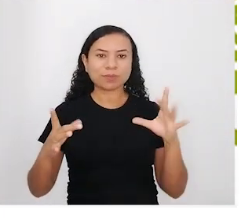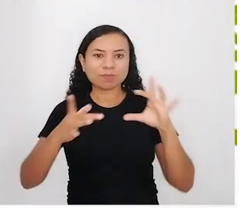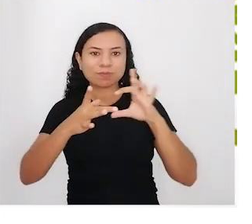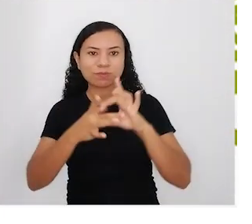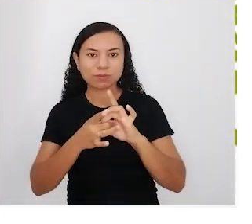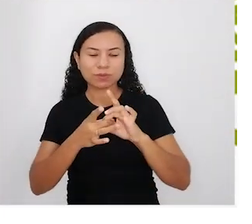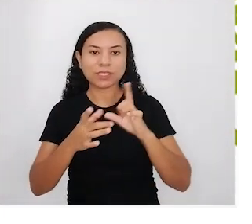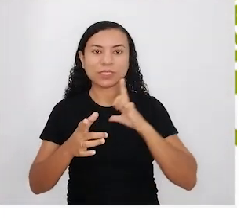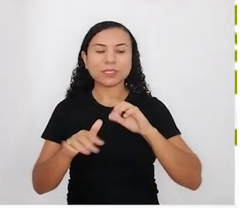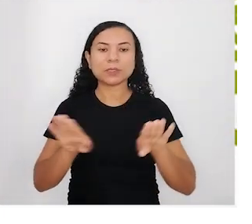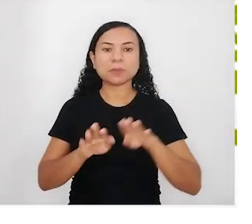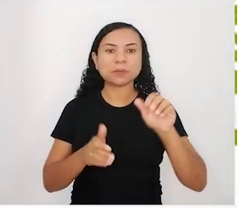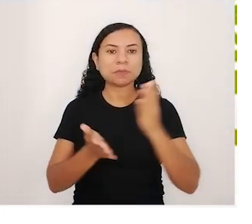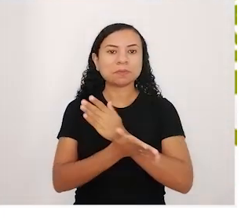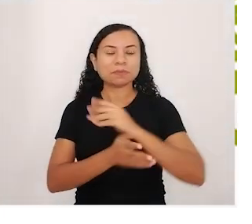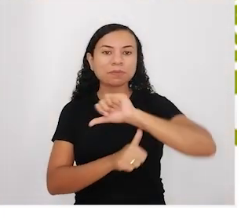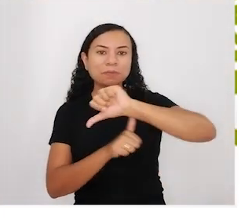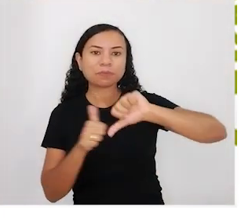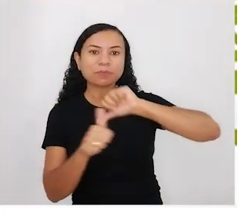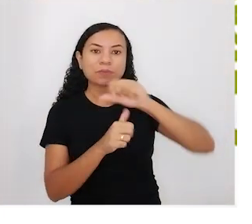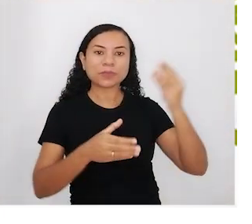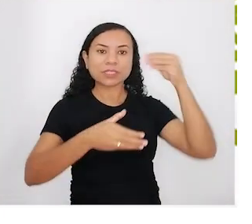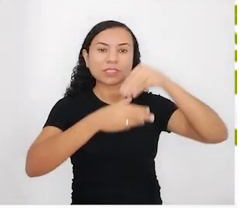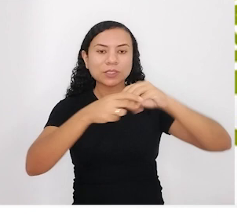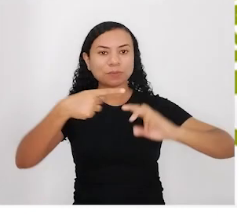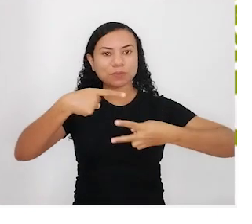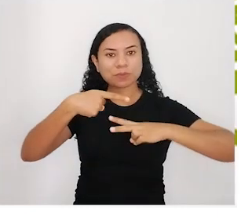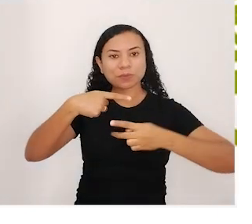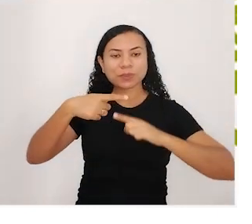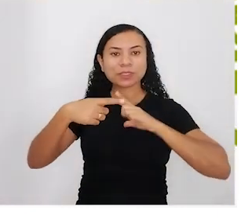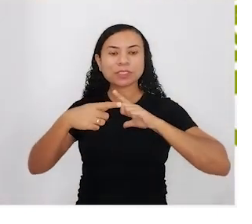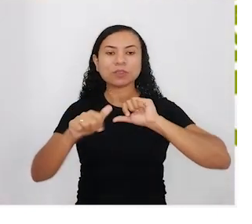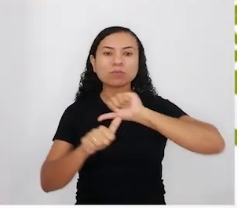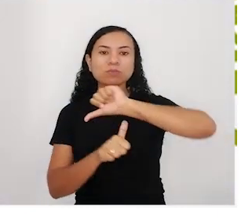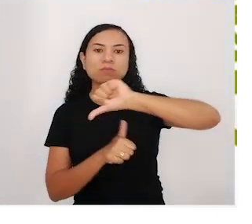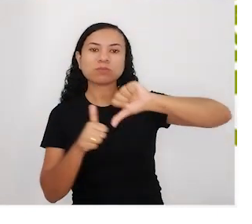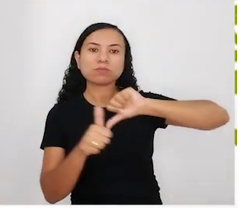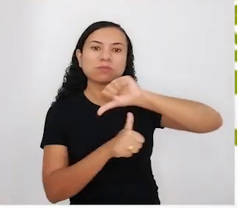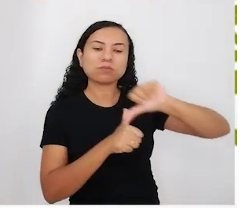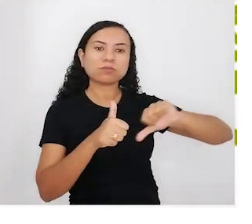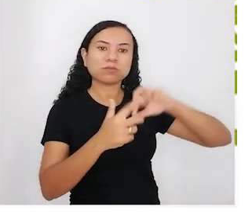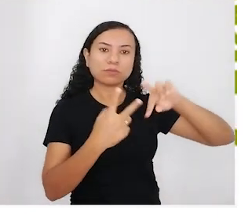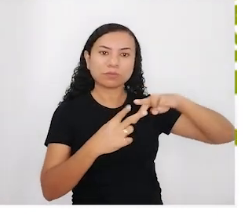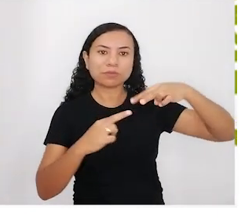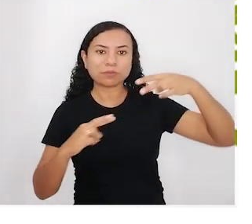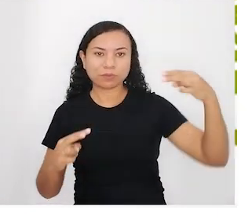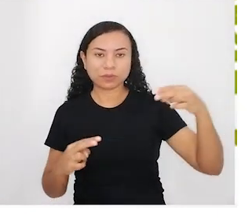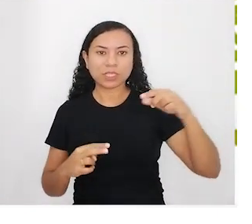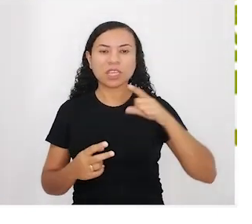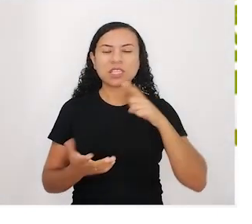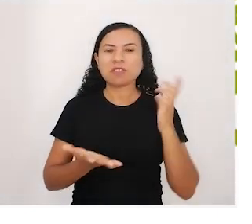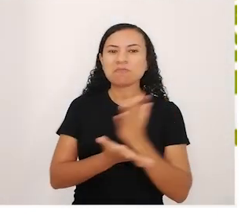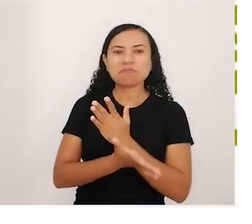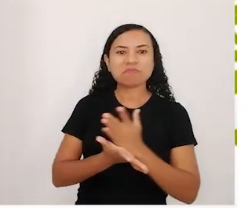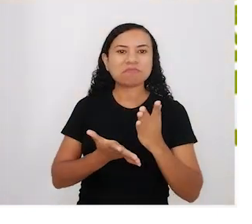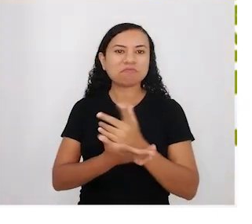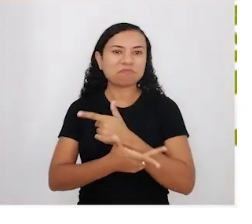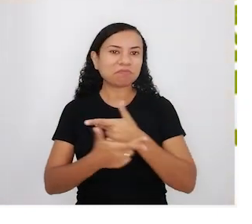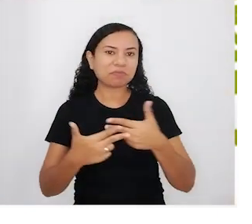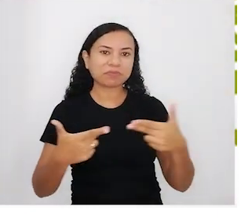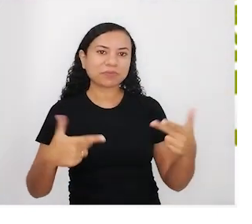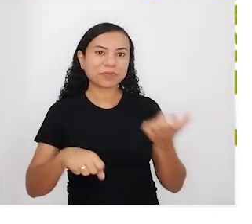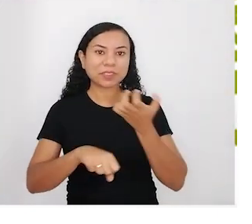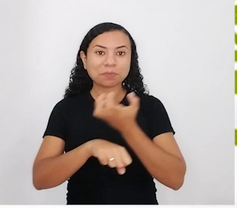manipulados em laboratório. Então, é o que a gente chama de manipulação gênica. Várias áreas da biologia, das ciências,